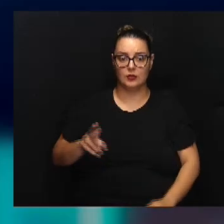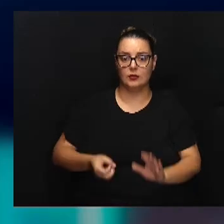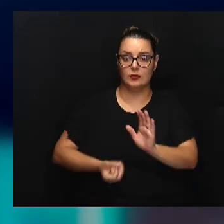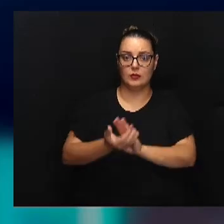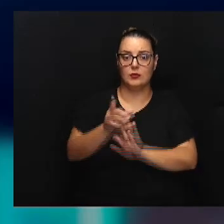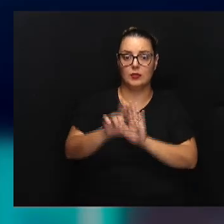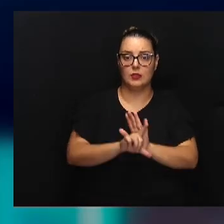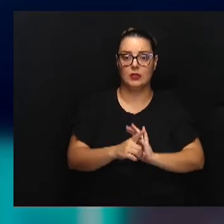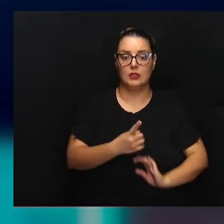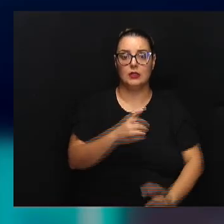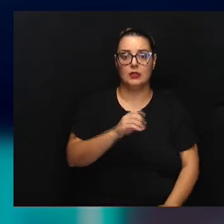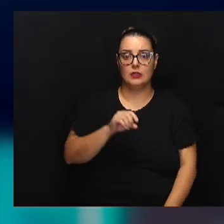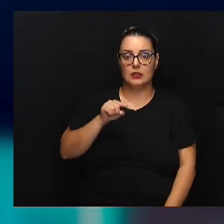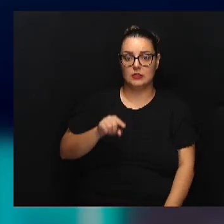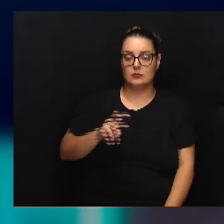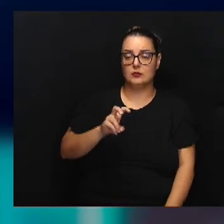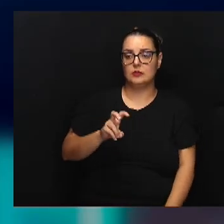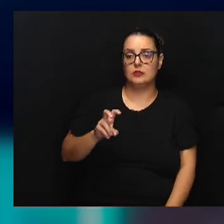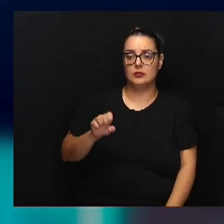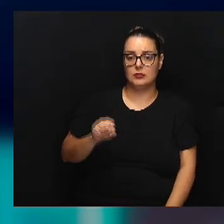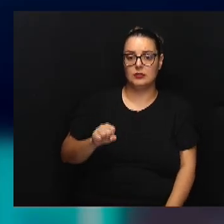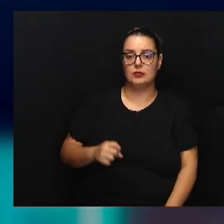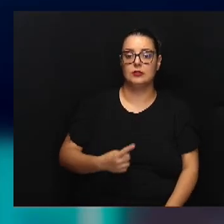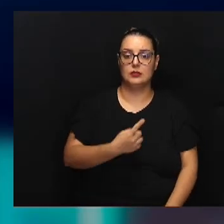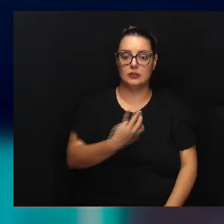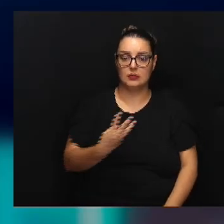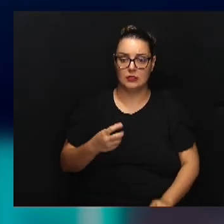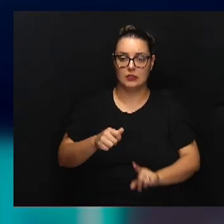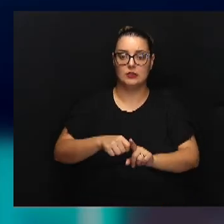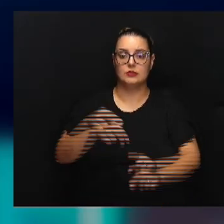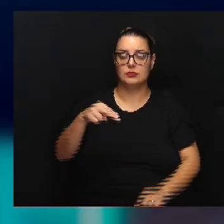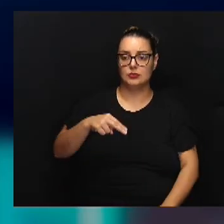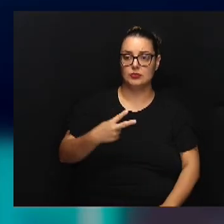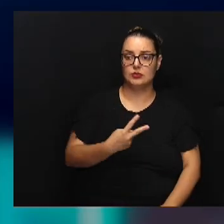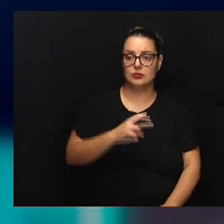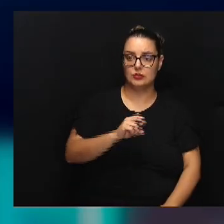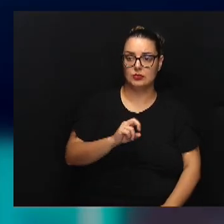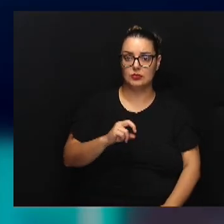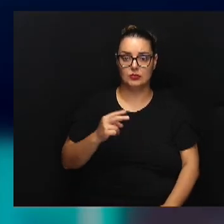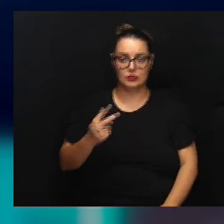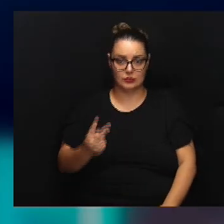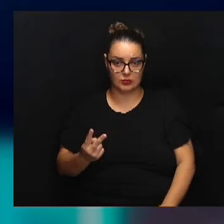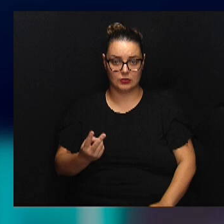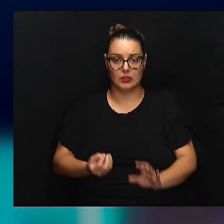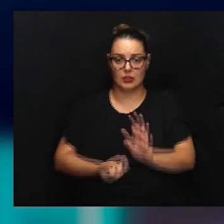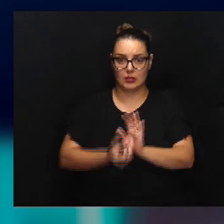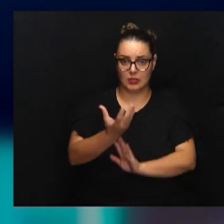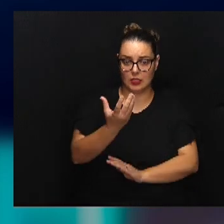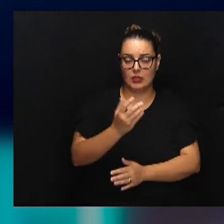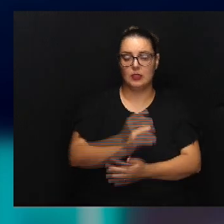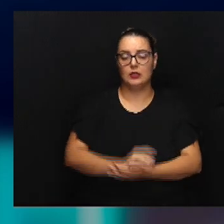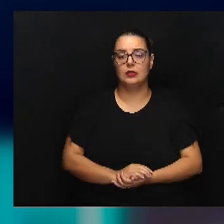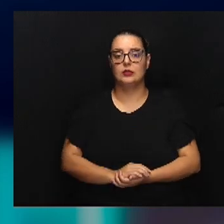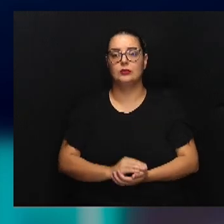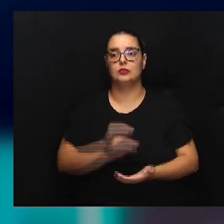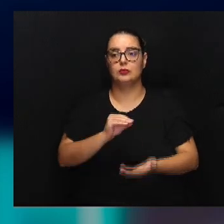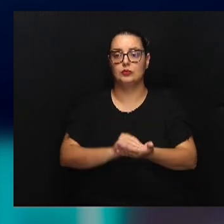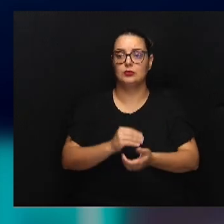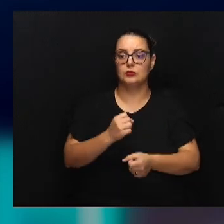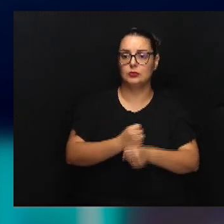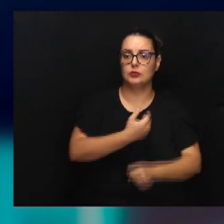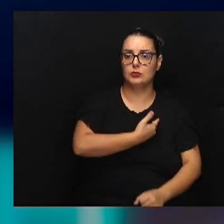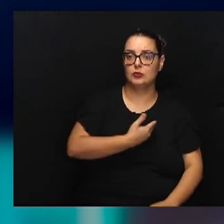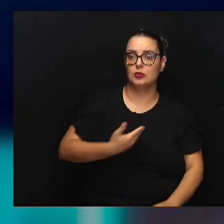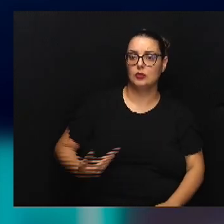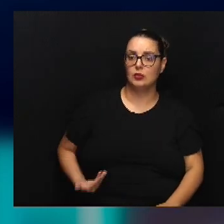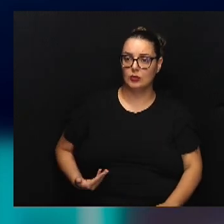Lei 10.558, né, em 13 de novembro de 2002, ainda no último ano do